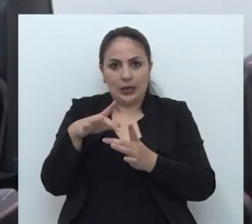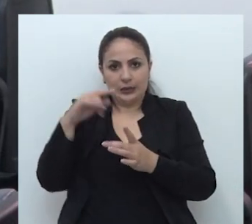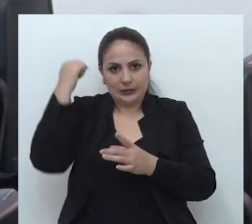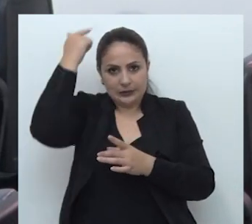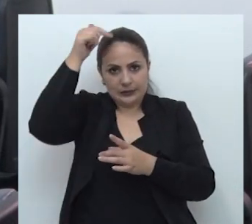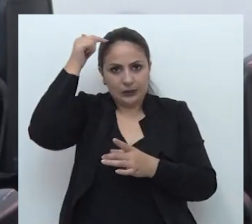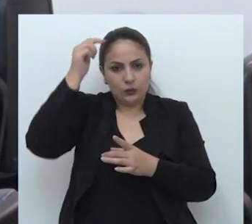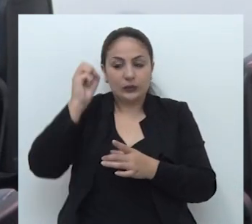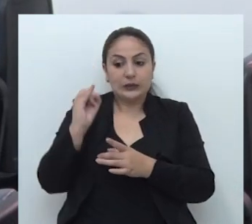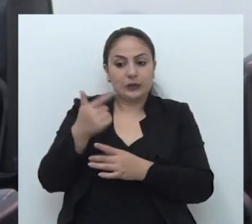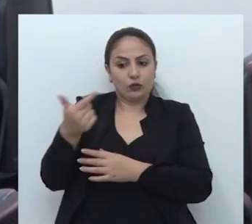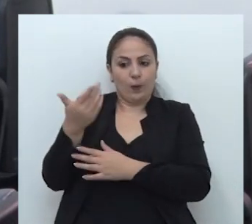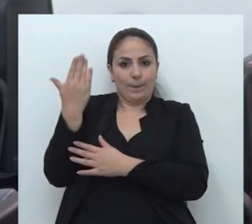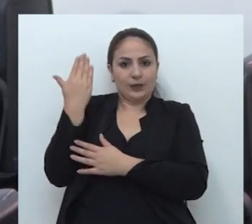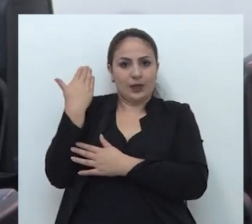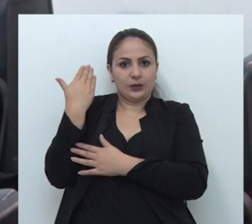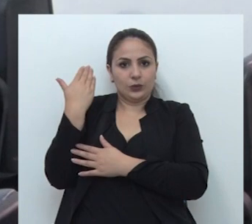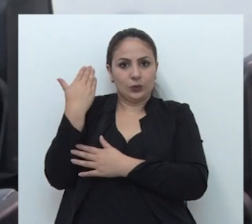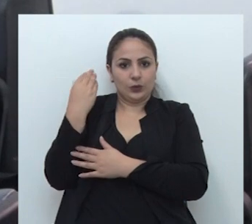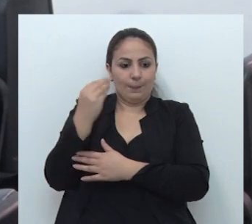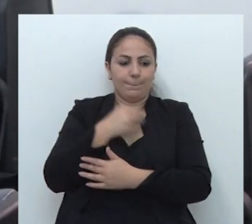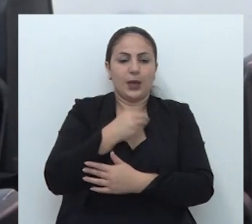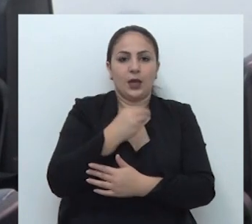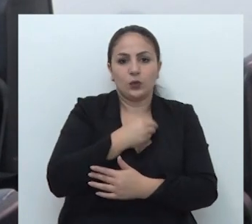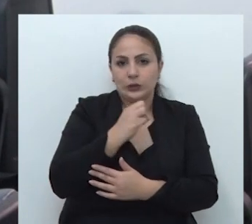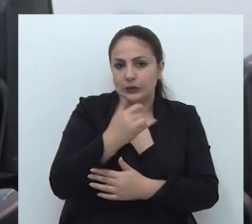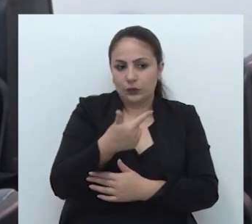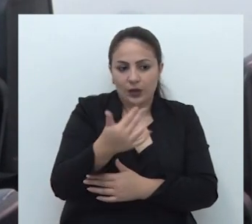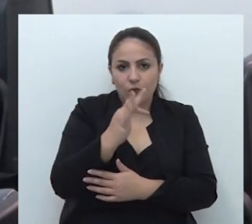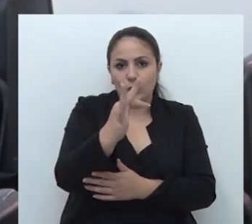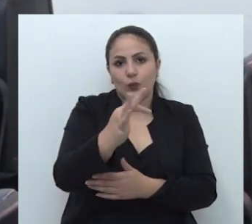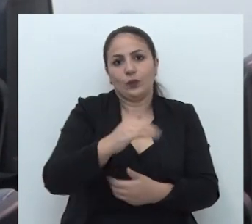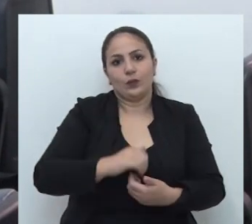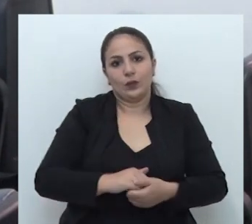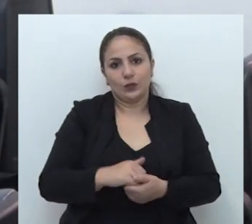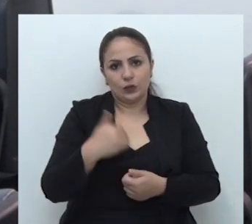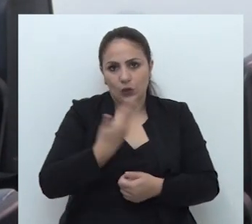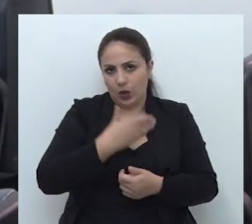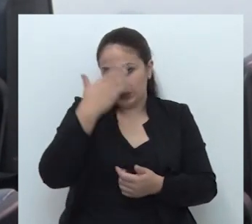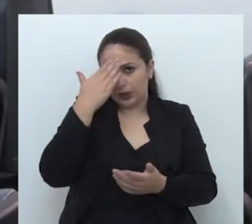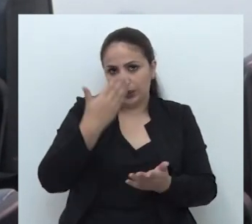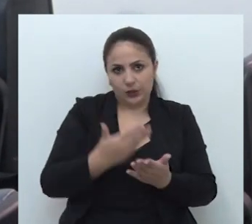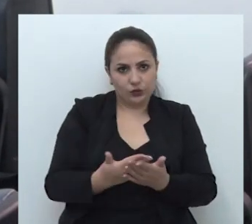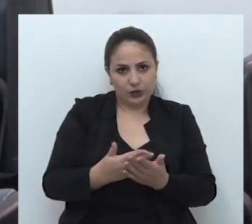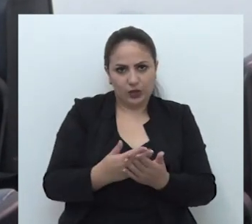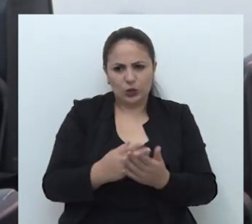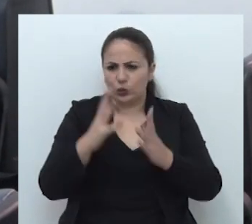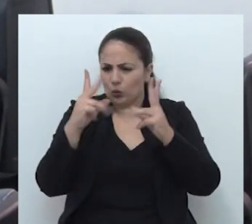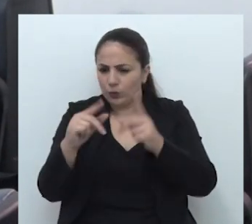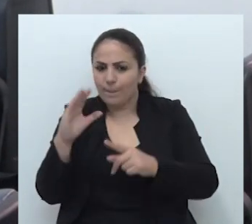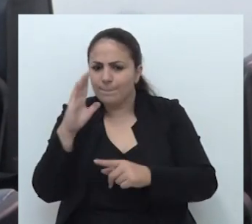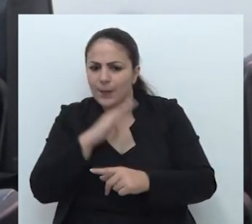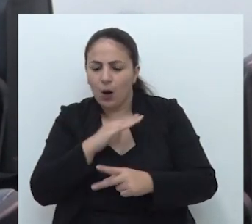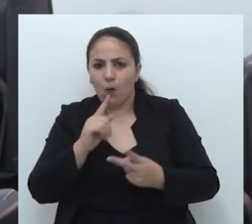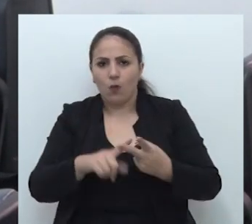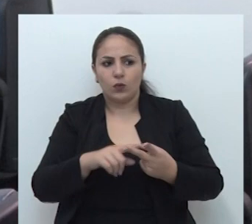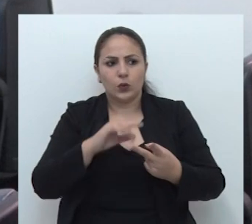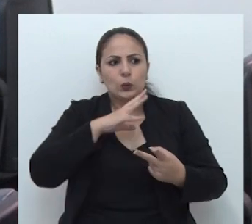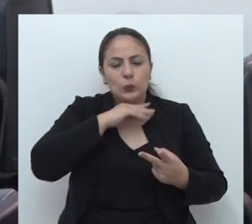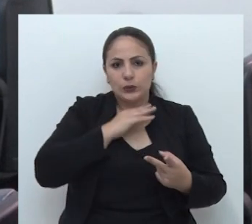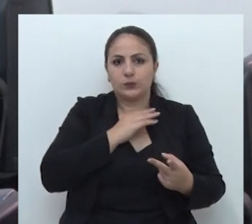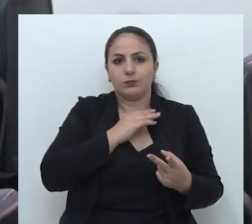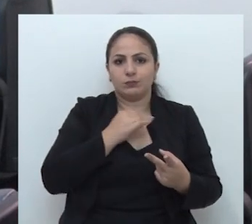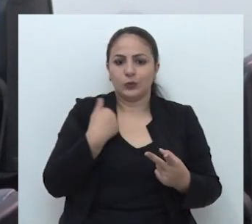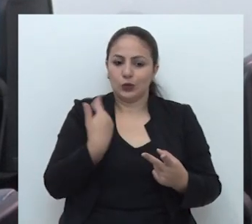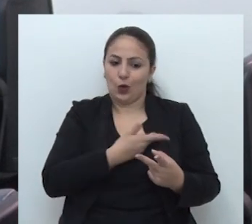futuro. Então, se a gente acredita nisso, a gente acredita na essência do ser humano. Ninguém é totalmente mal, ninguém é totalmente ruim.